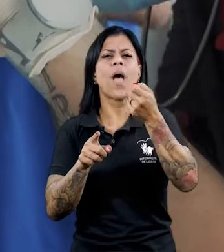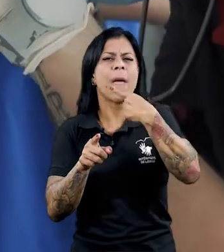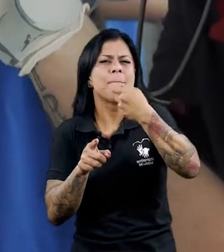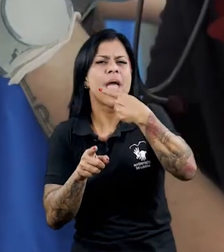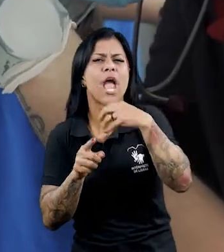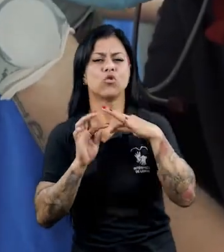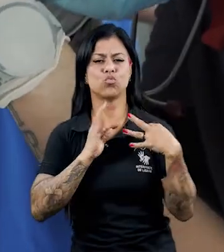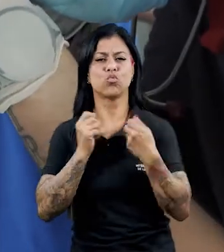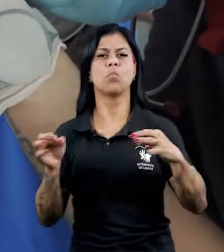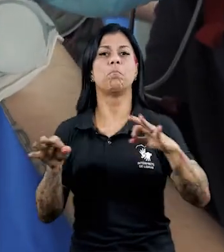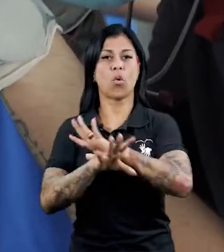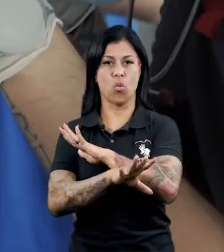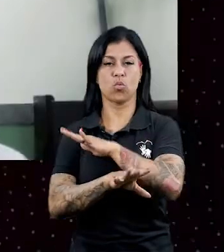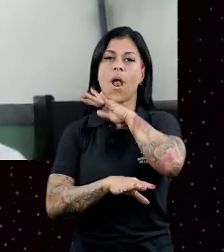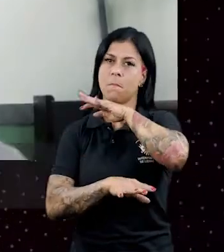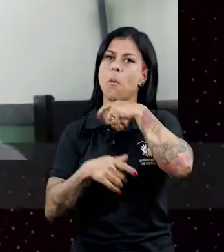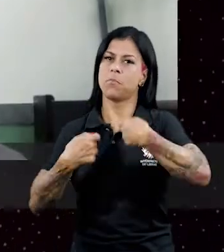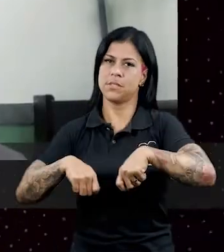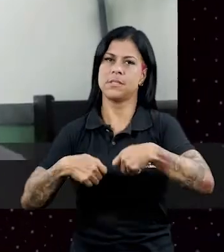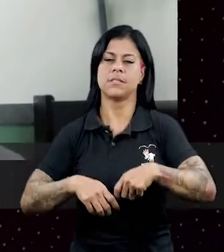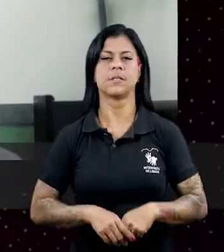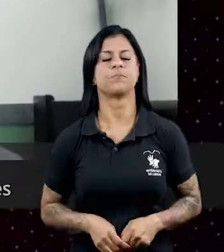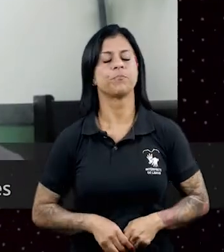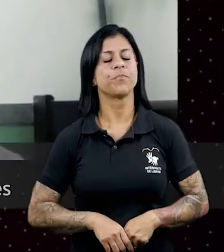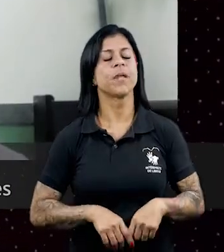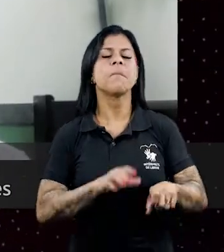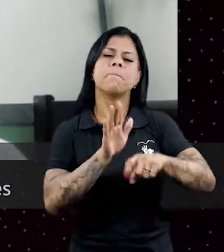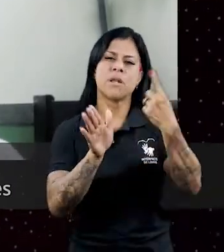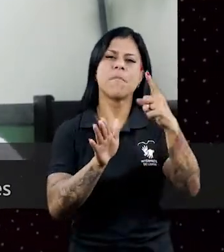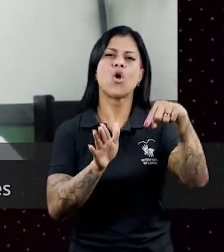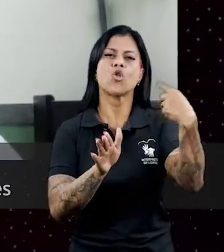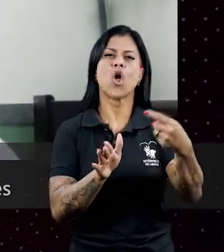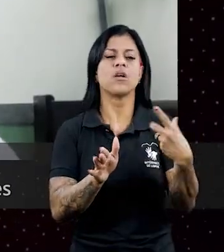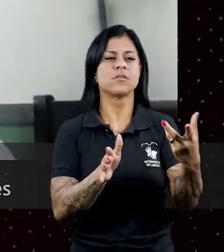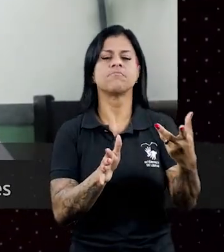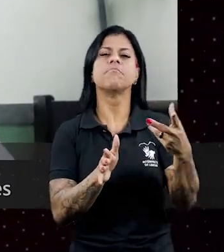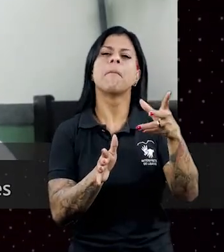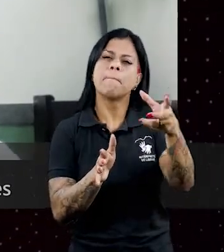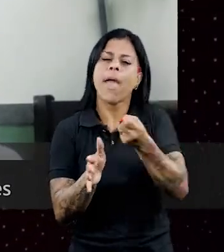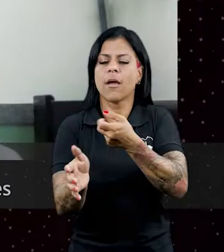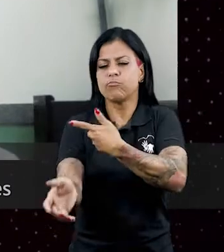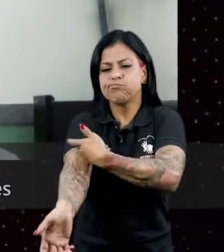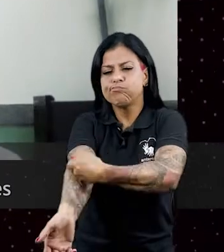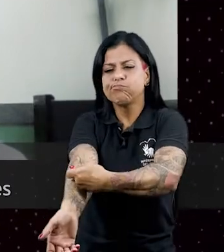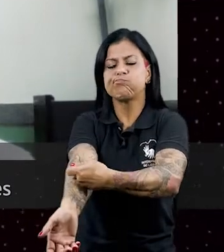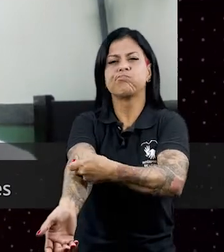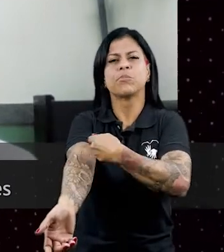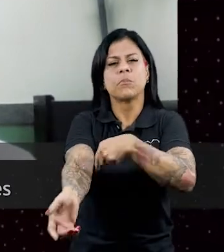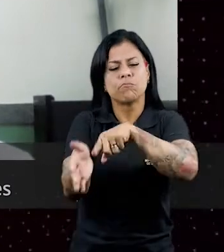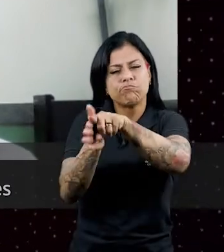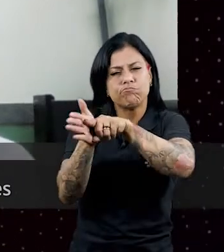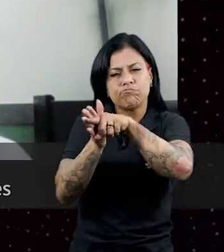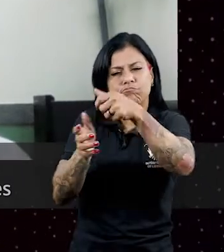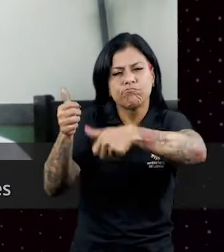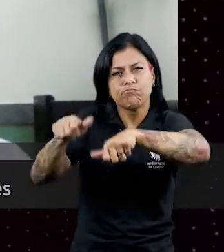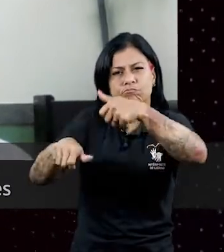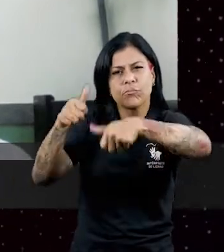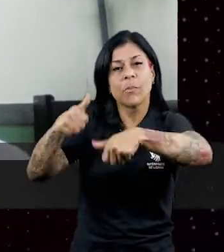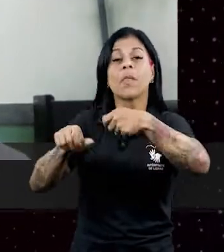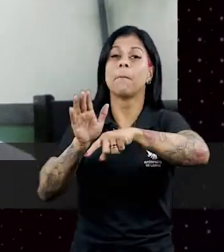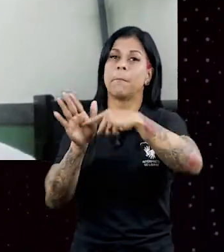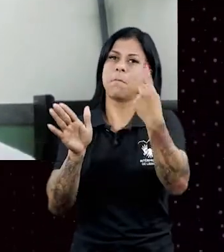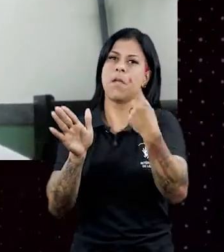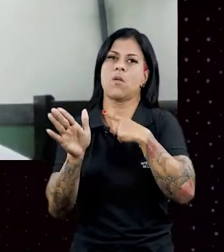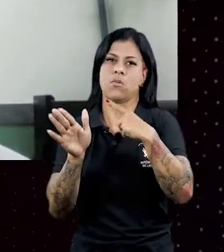controles de pulgas e carrapatos. Primeiramente, a gente coleta o sangue do doador e do receptor para a gente realizar o